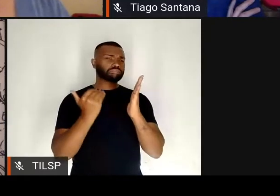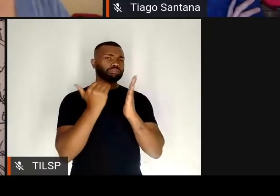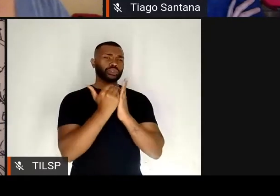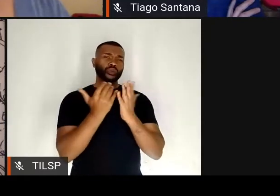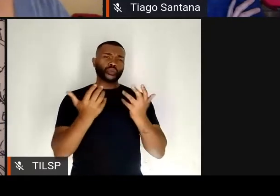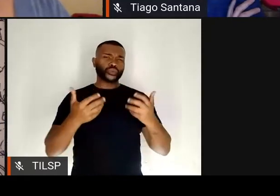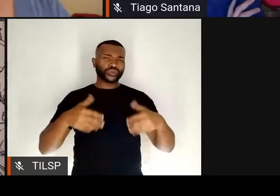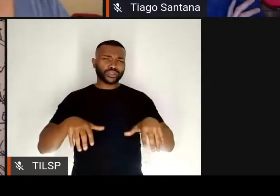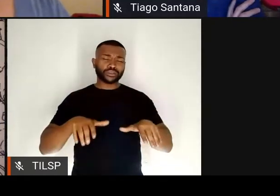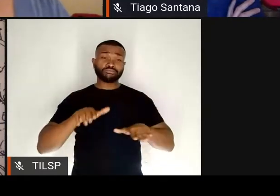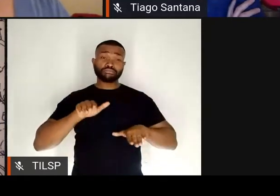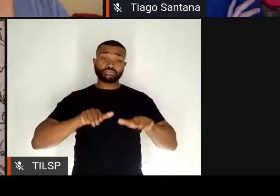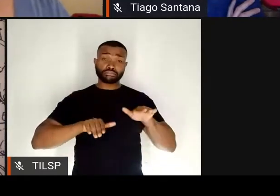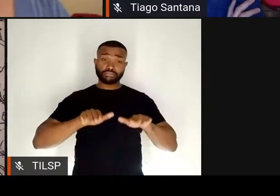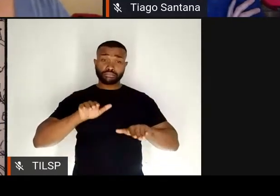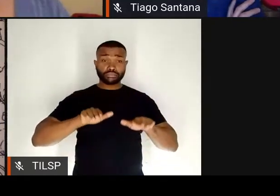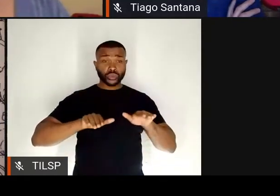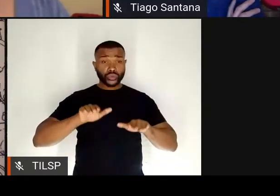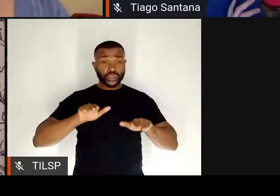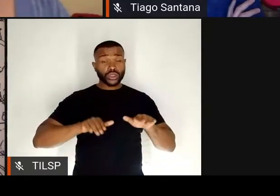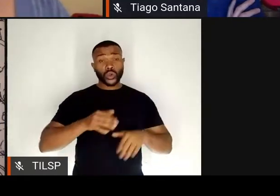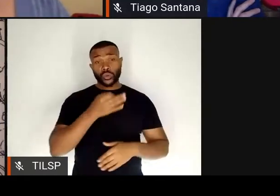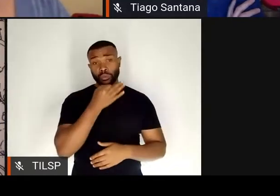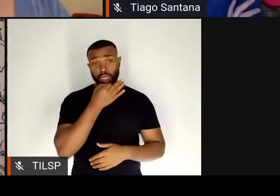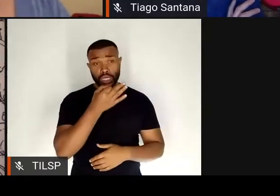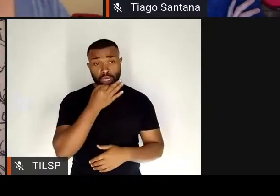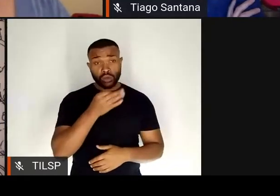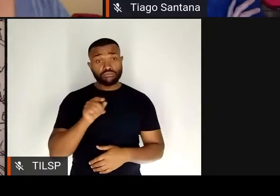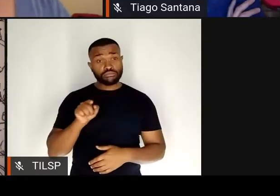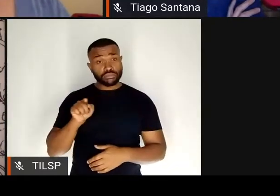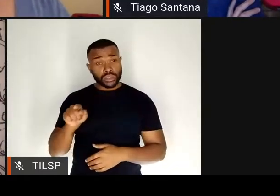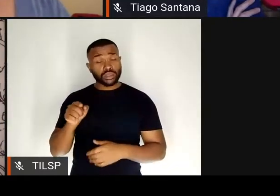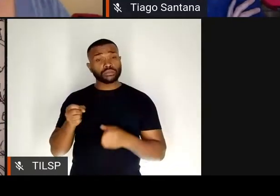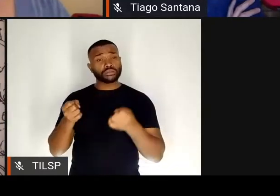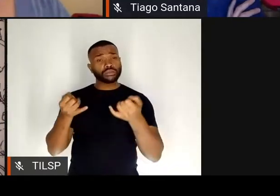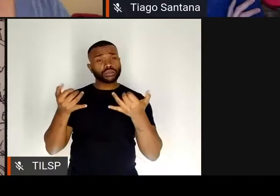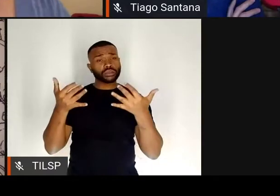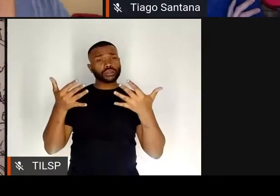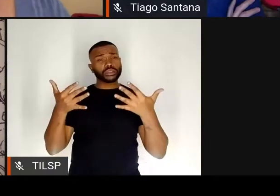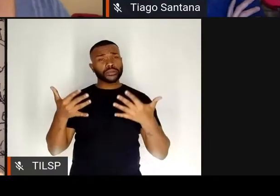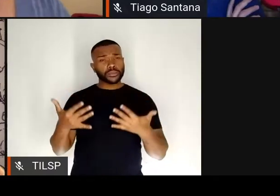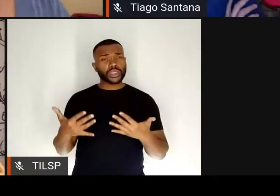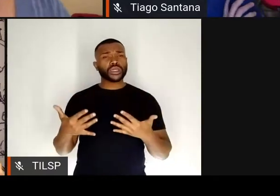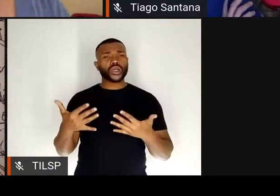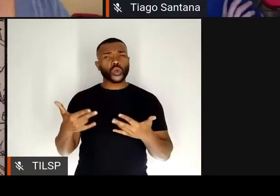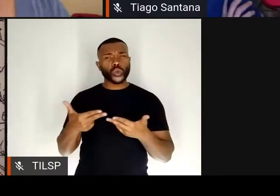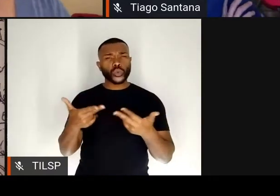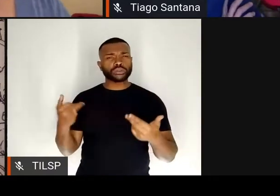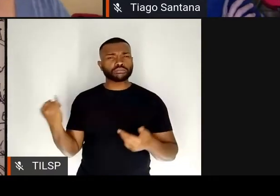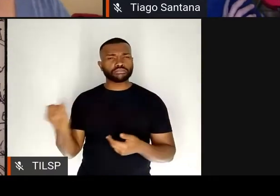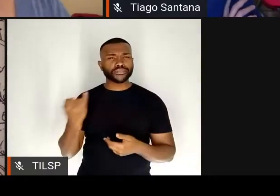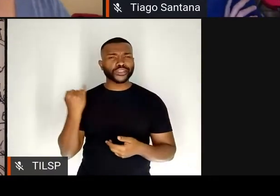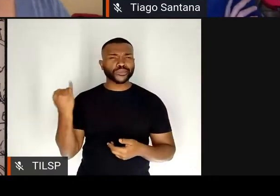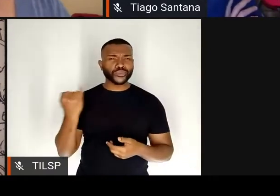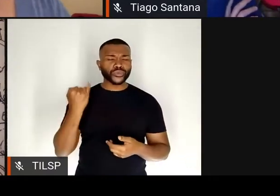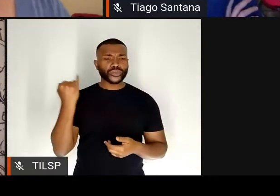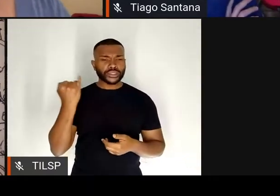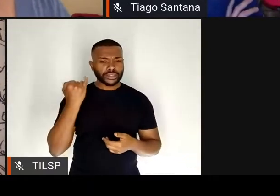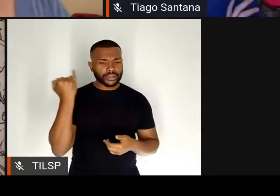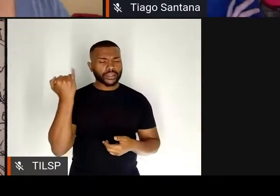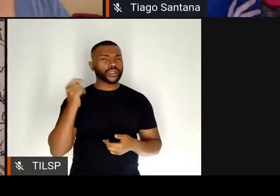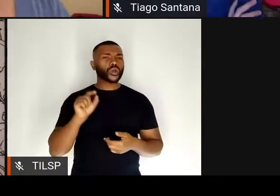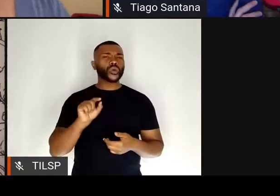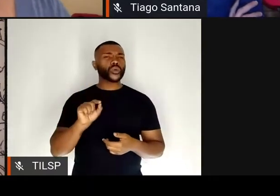exageradamente, mas talvez, eu não sei, um pouco uma sugestão. Acho que você está levantando algo que é fundamental, que